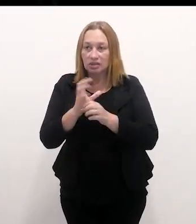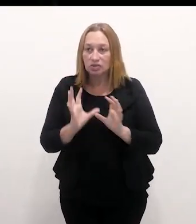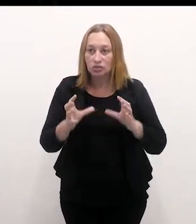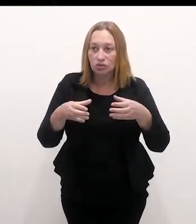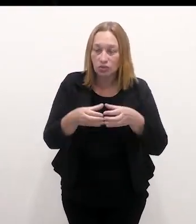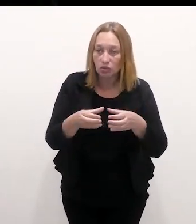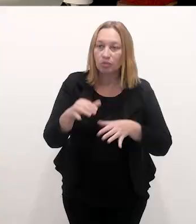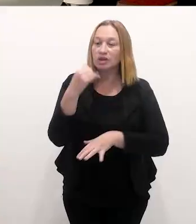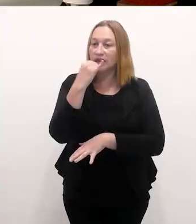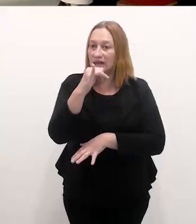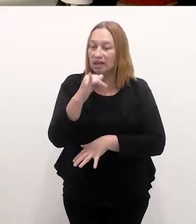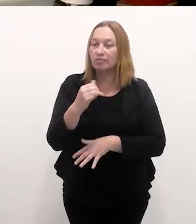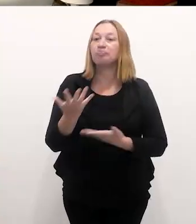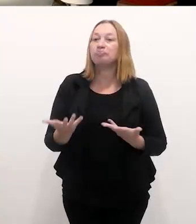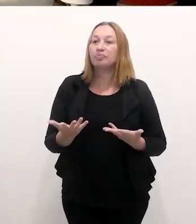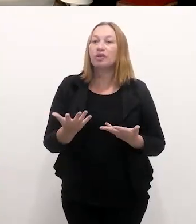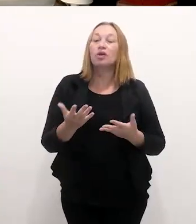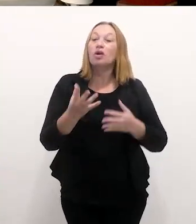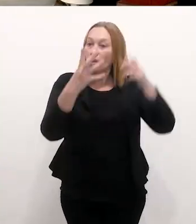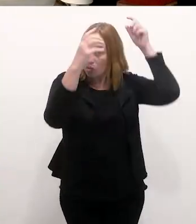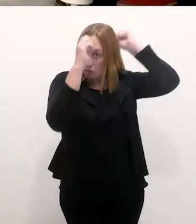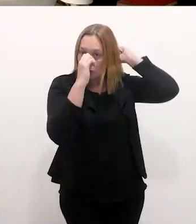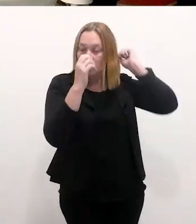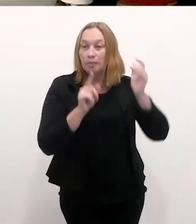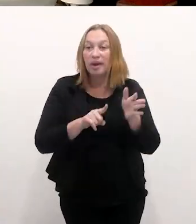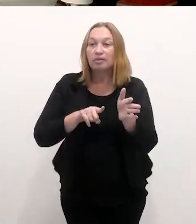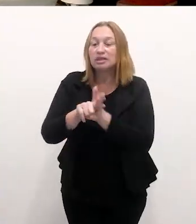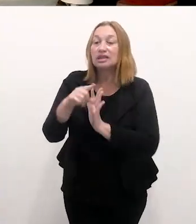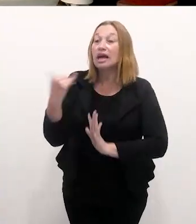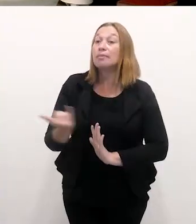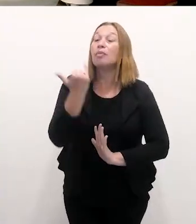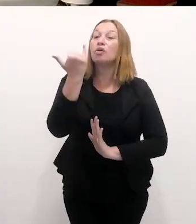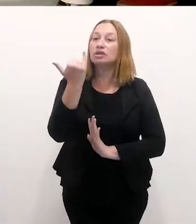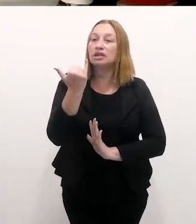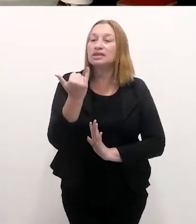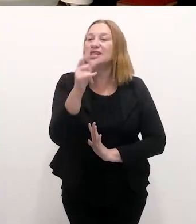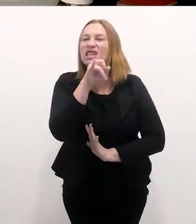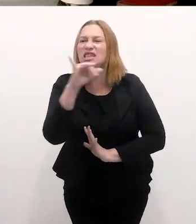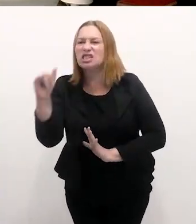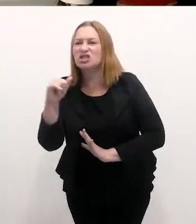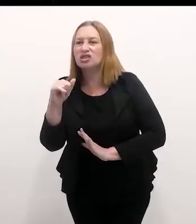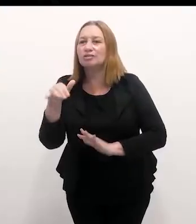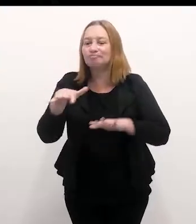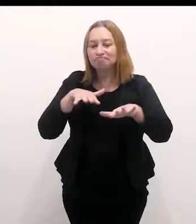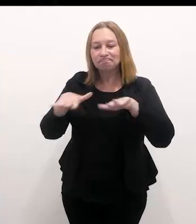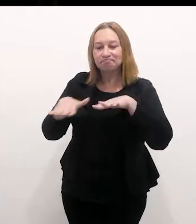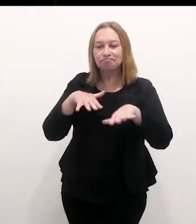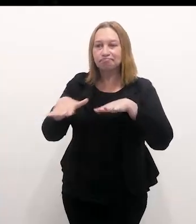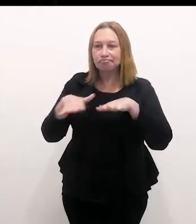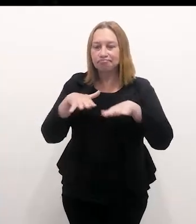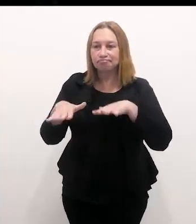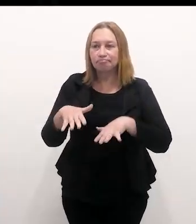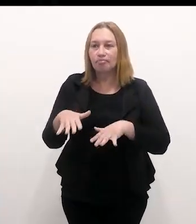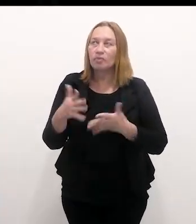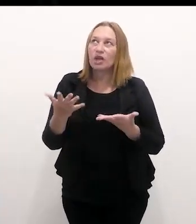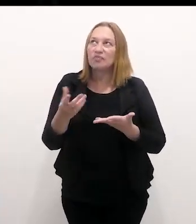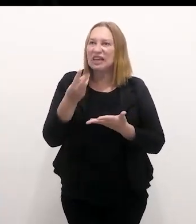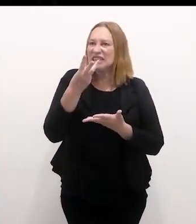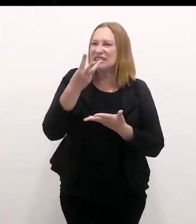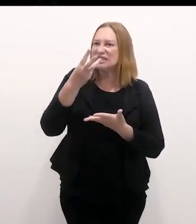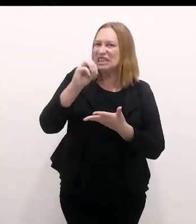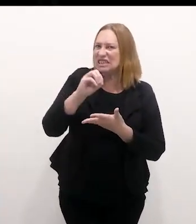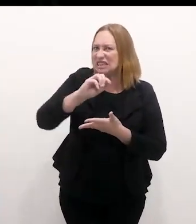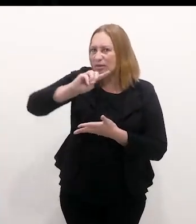migração italiana. Cônsul, começaria perguntando a importância dessa data na mobilização de cerca